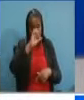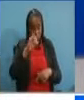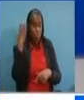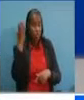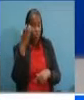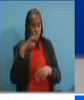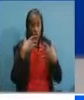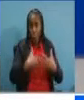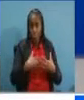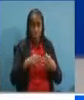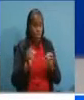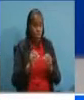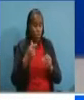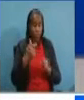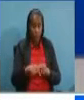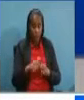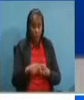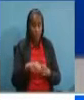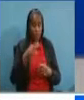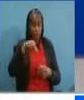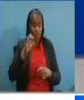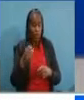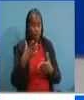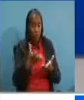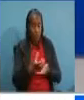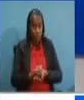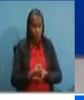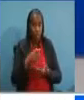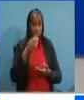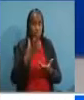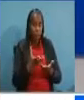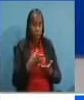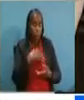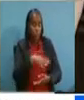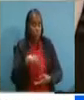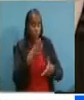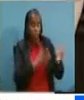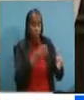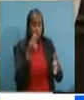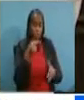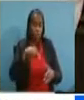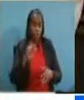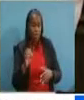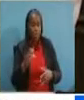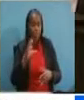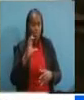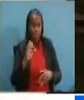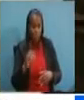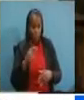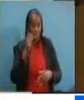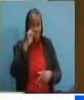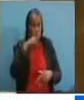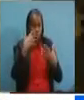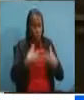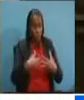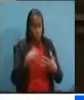não tem dúvidas que a Morna vai receber a consagração mundial por parte da Unesco. Há quem duvide, mas eu nunca